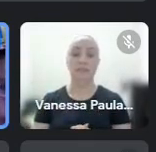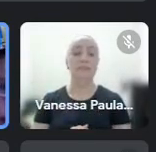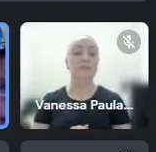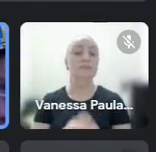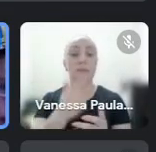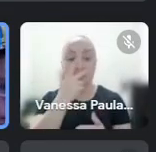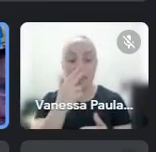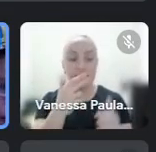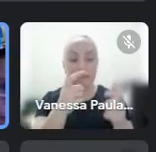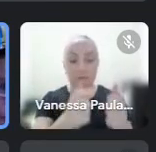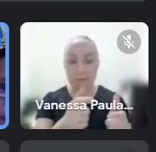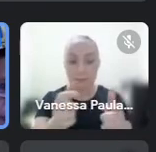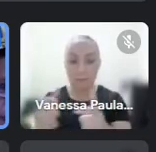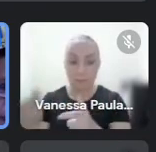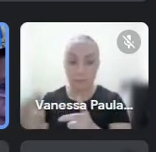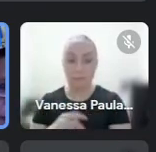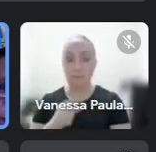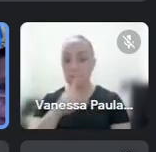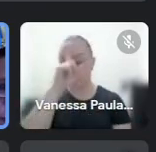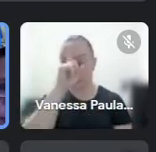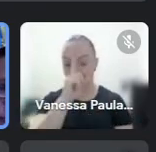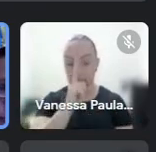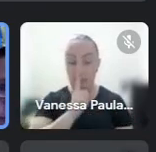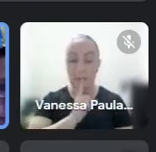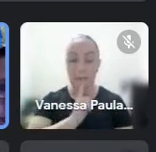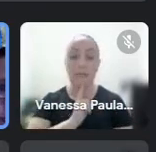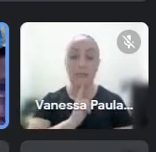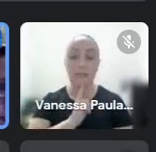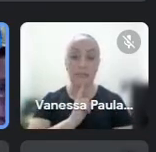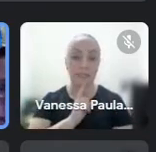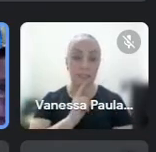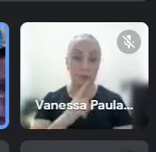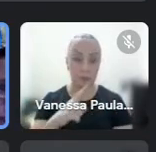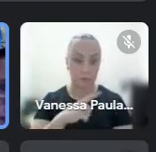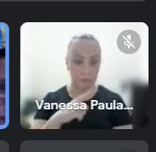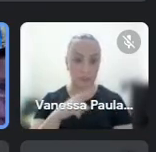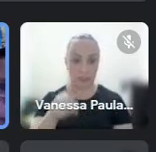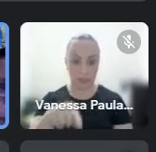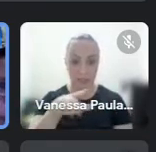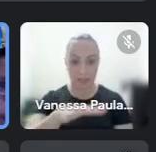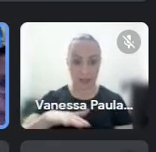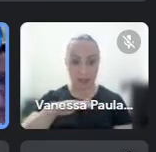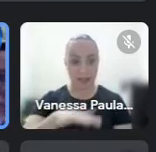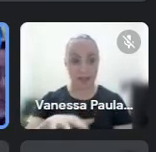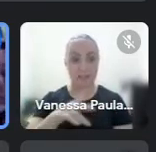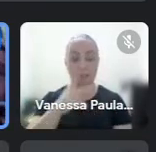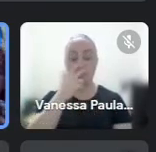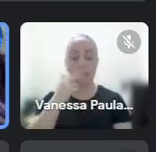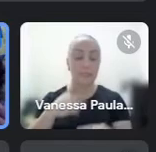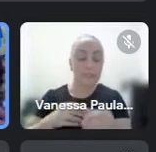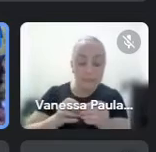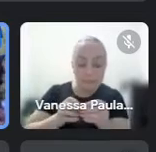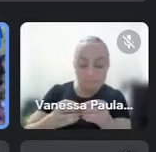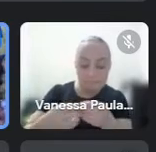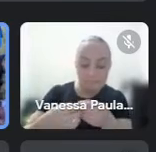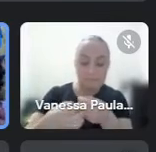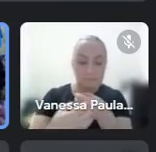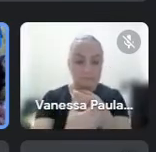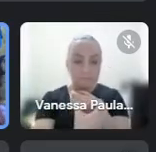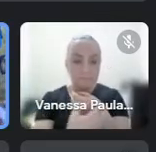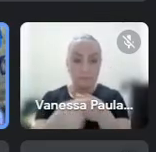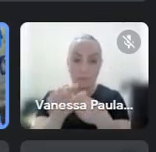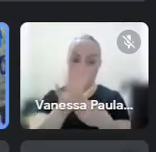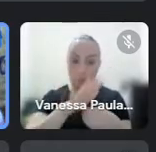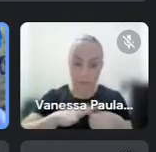pontos amarelos aqui, esses pontos amarelos são áreas que circundam um pedaço